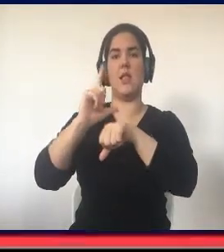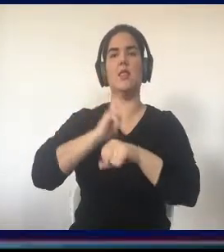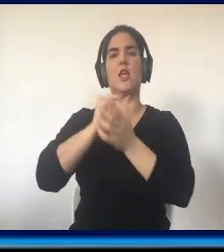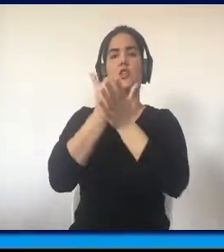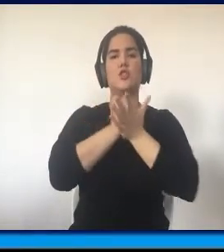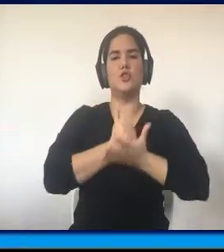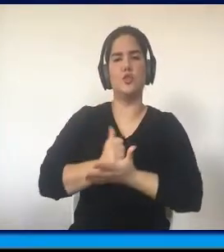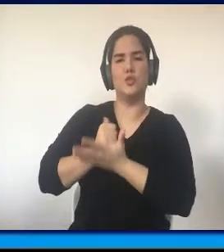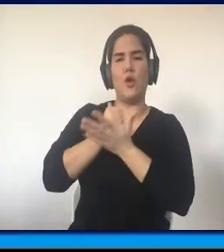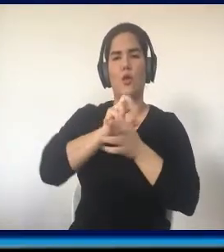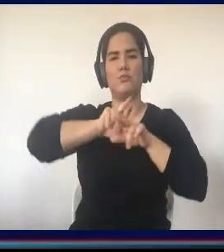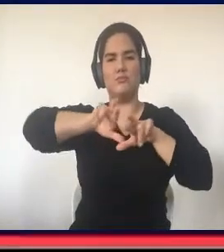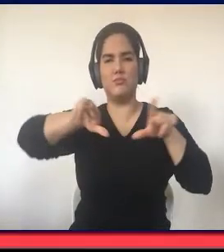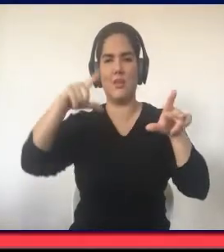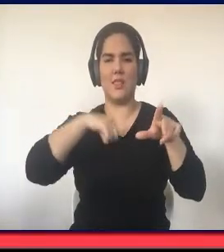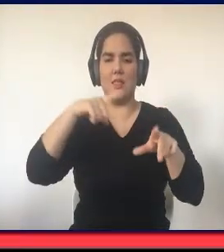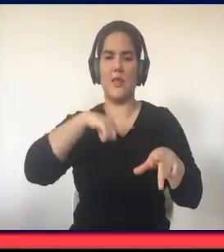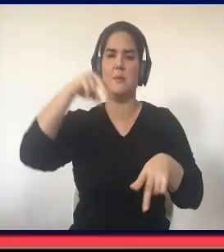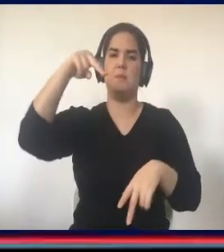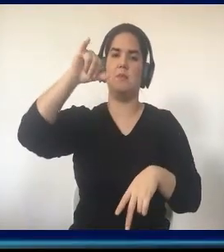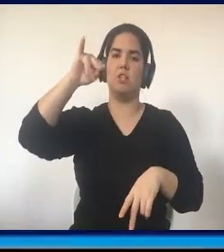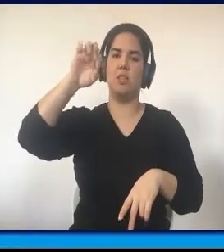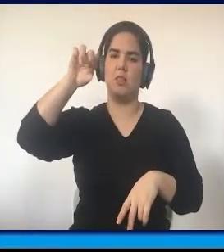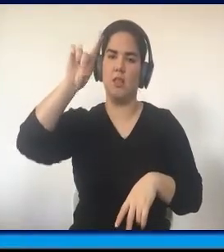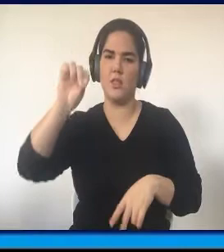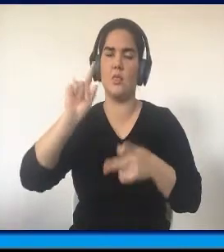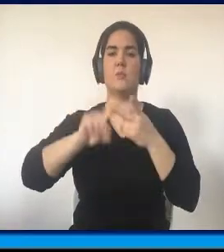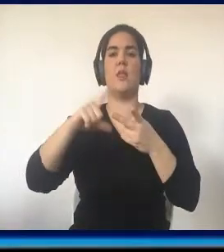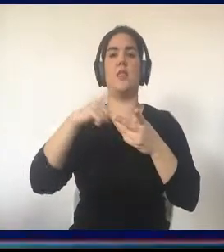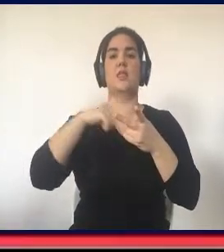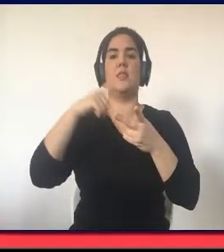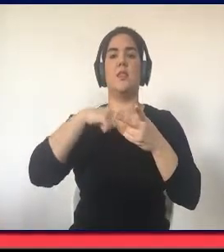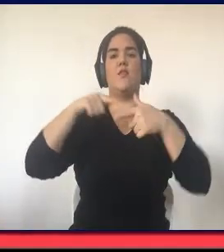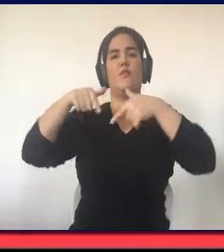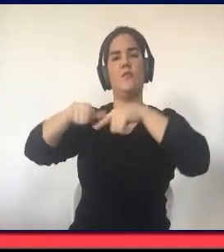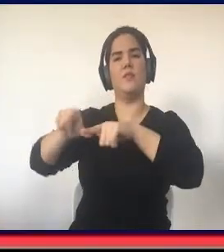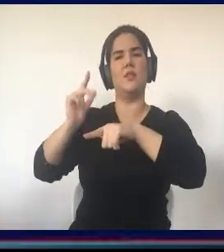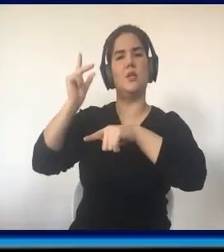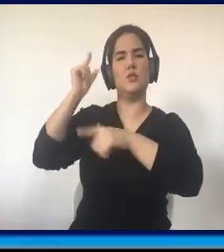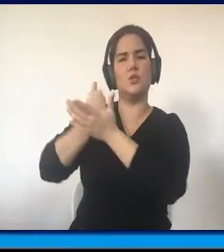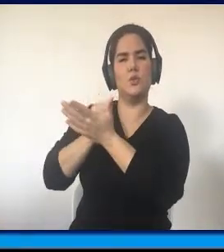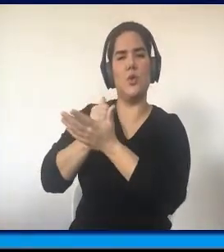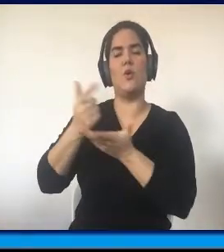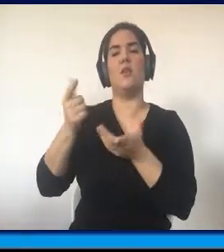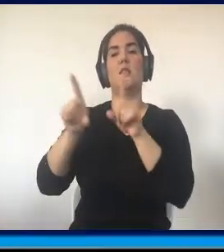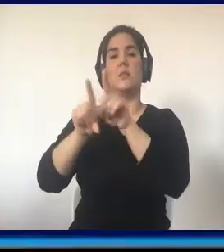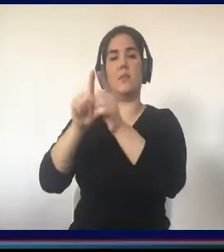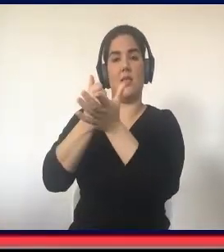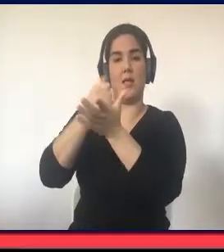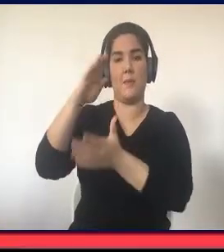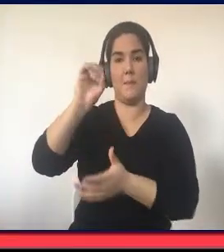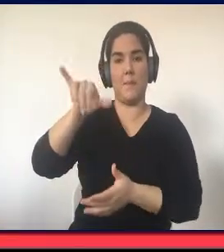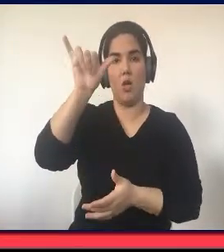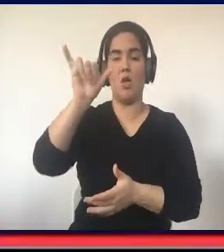de videogame, tem o Nintendo, tem as fitas do videogame antigo, tem um Game Boy. E tô de fonezinho de ouvido